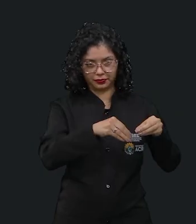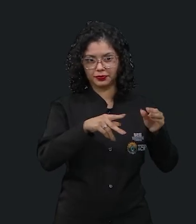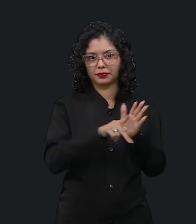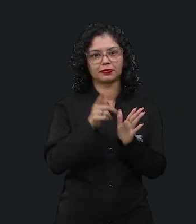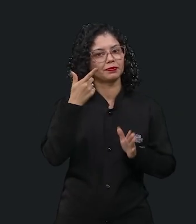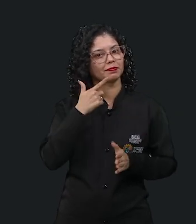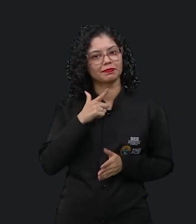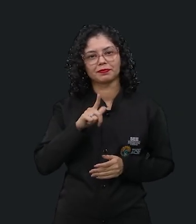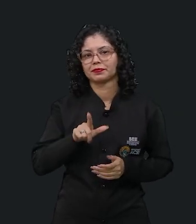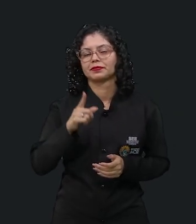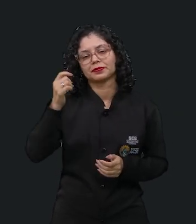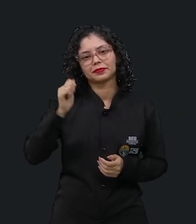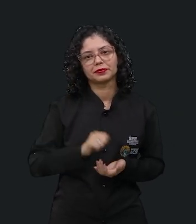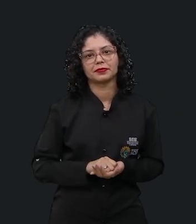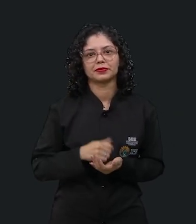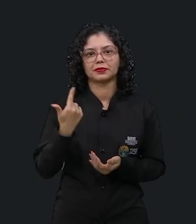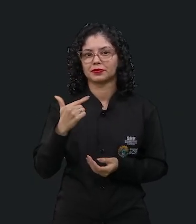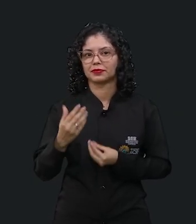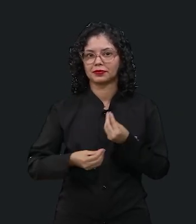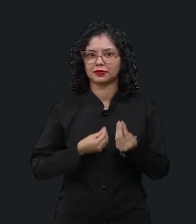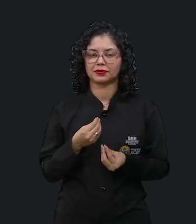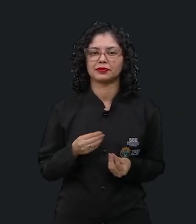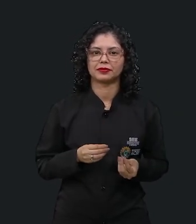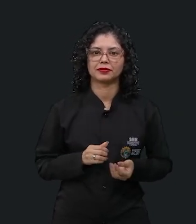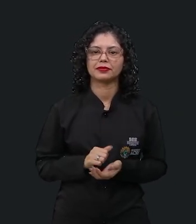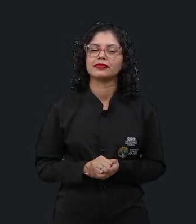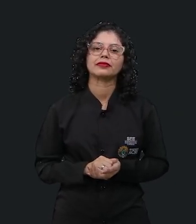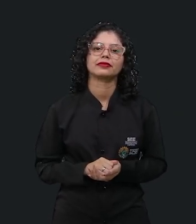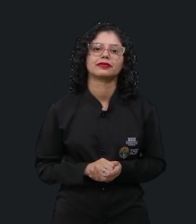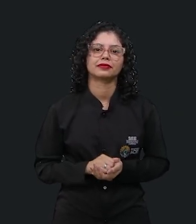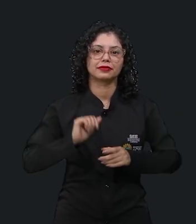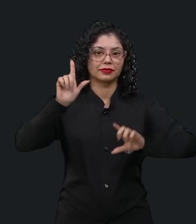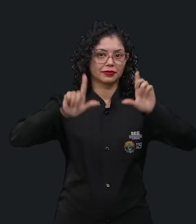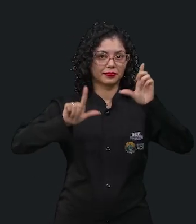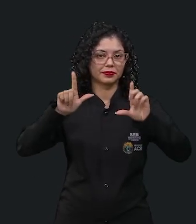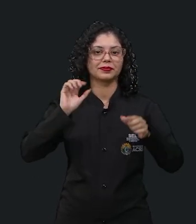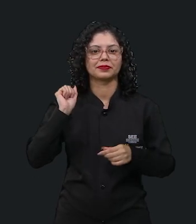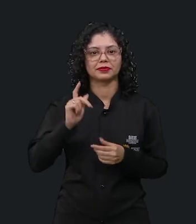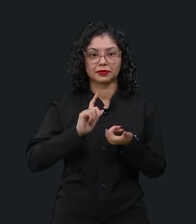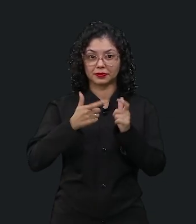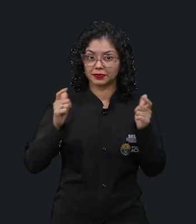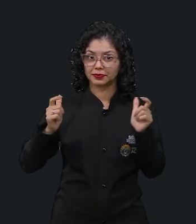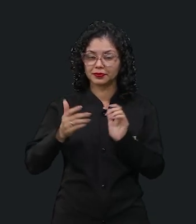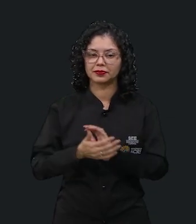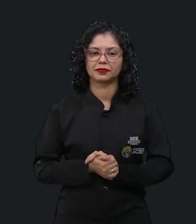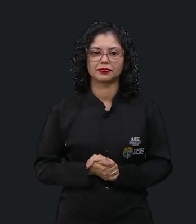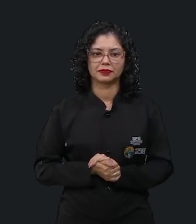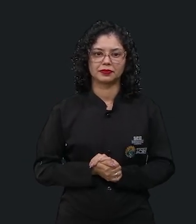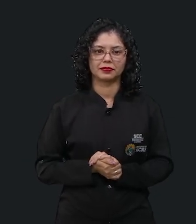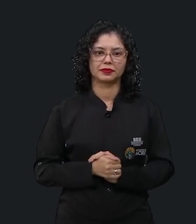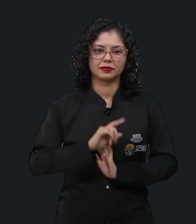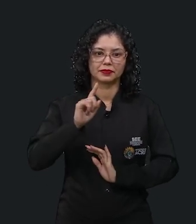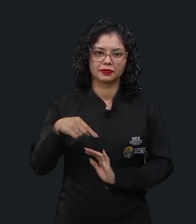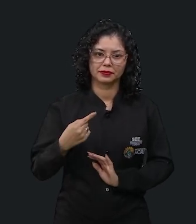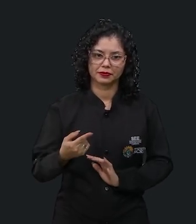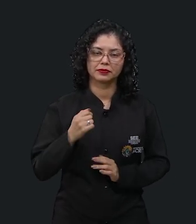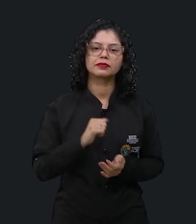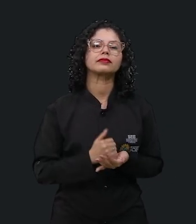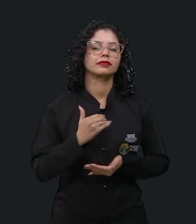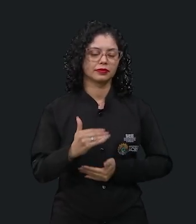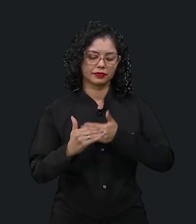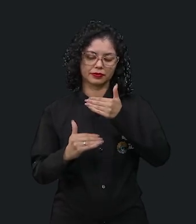não conseguia pendurar ali essa geladeira. Essa televisão que era enorme. Então, depois a gente foi tendo o